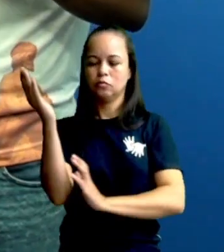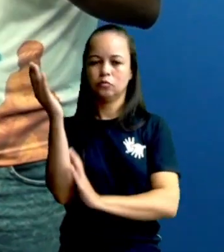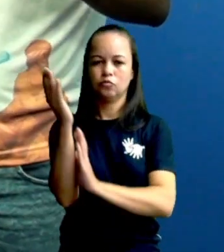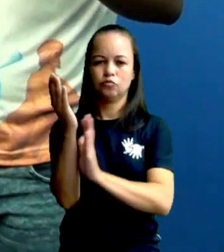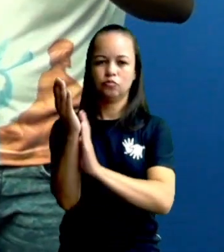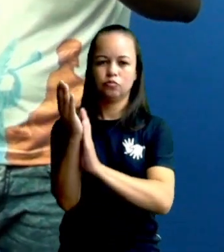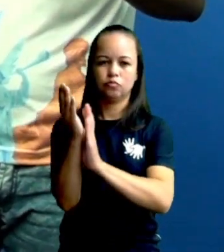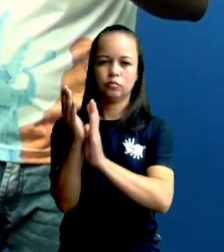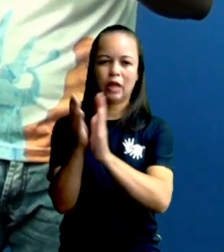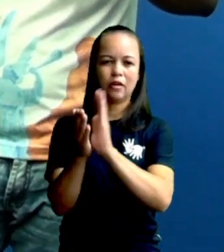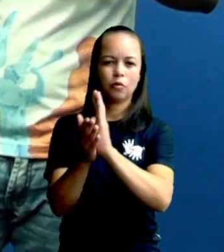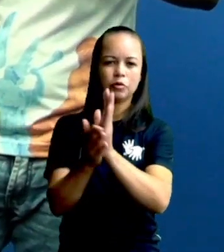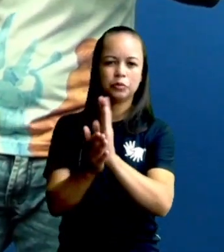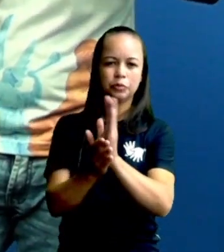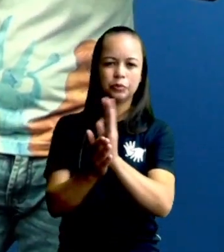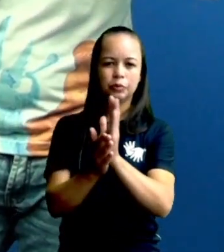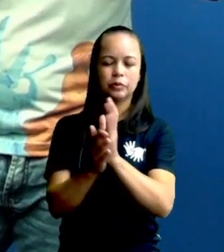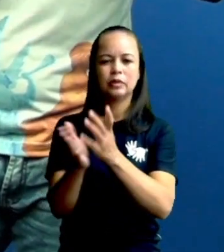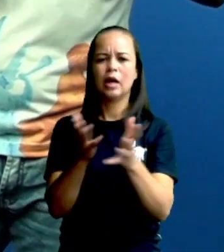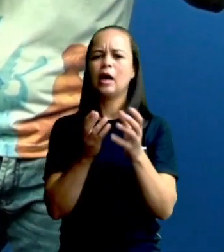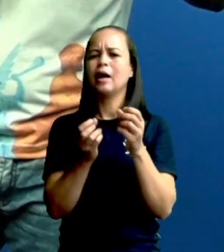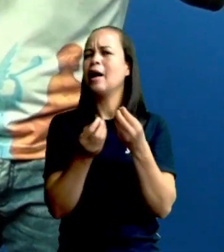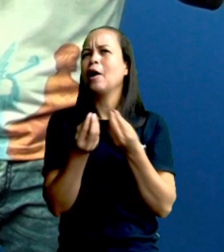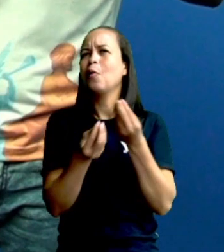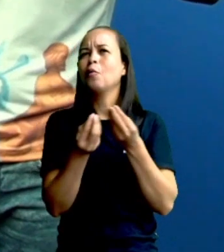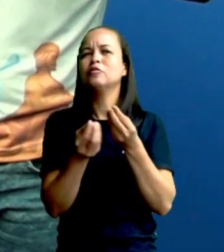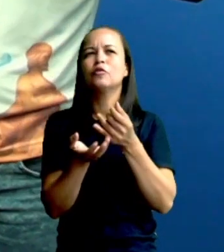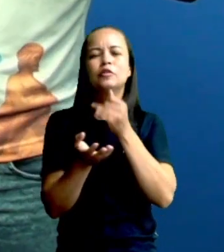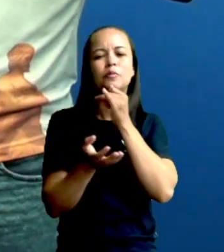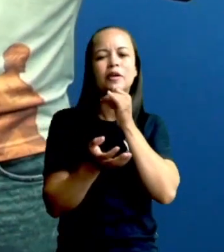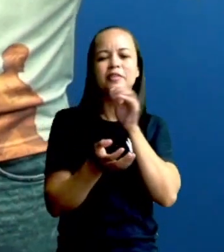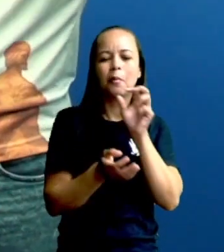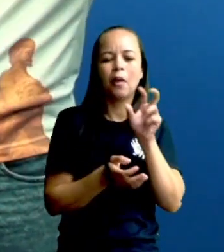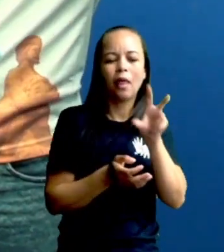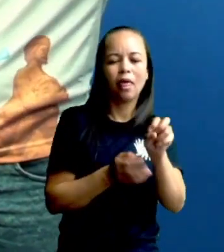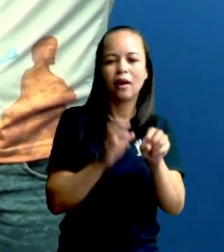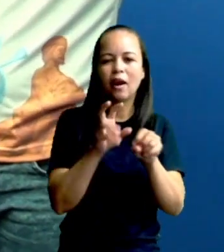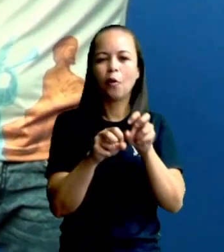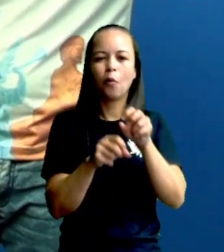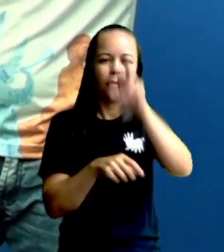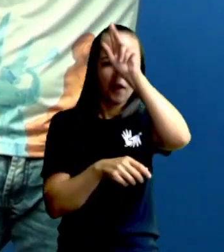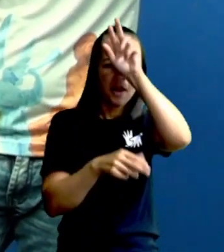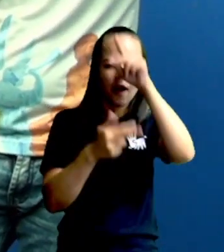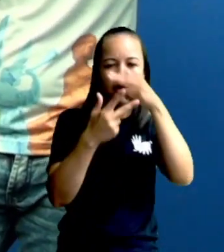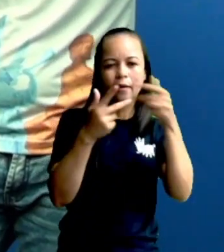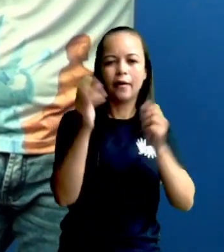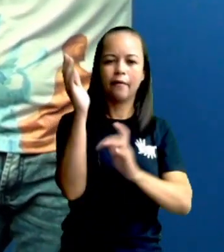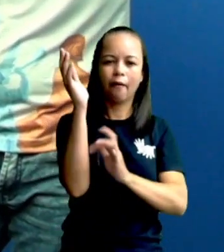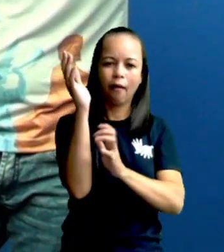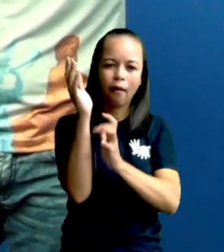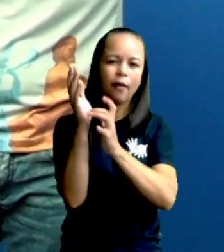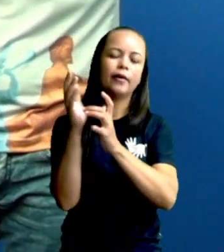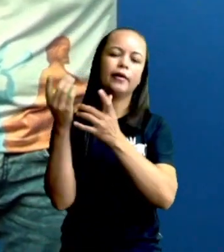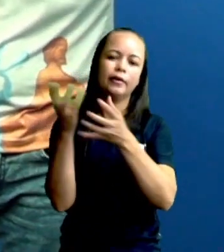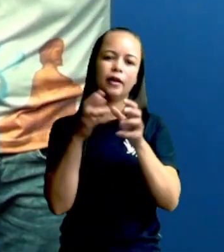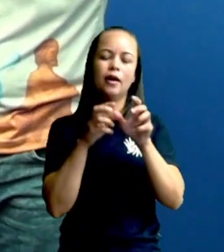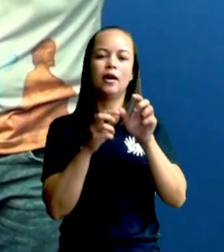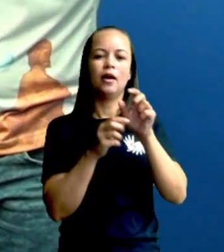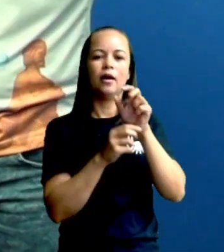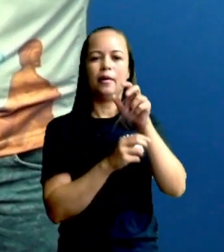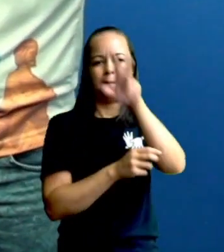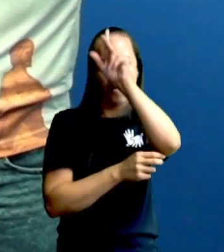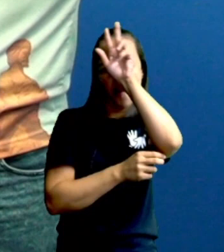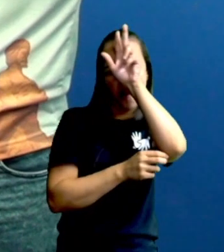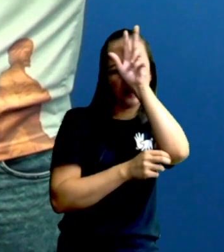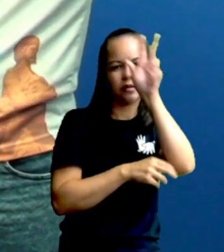função como se fosse um inseticida natural, né? Porque ela elimina insetos, come aranhas, come pequenos insetos voadores que aparecem em